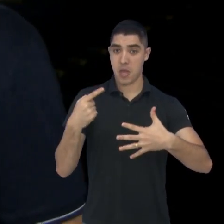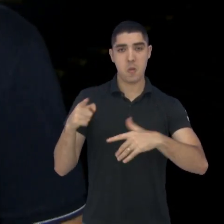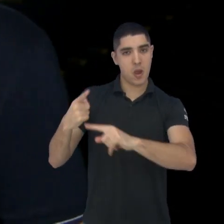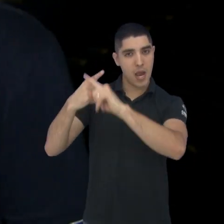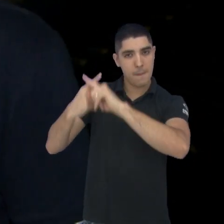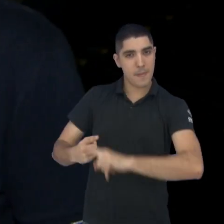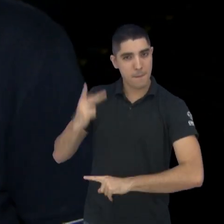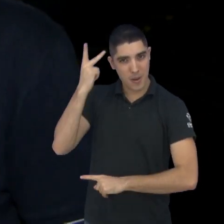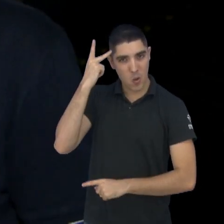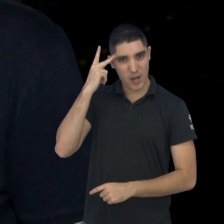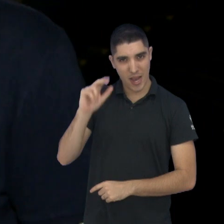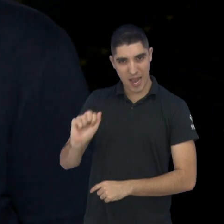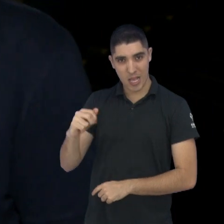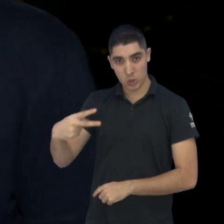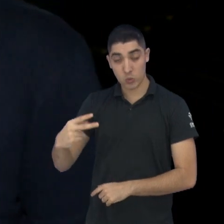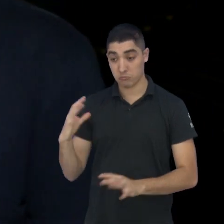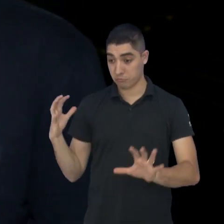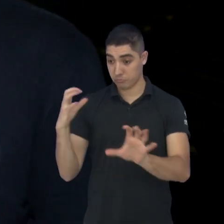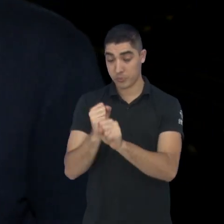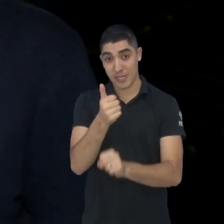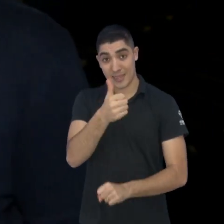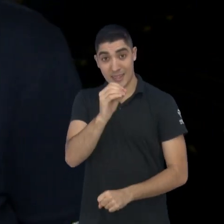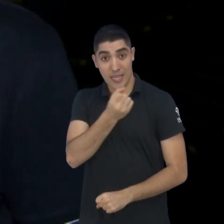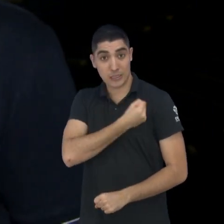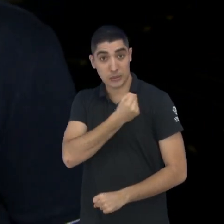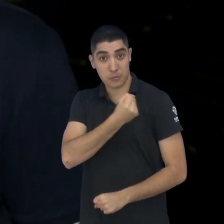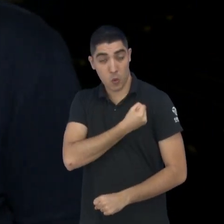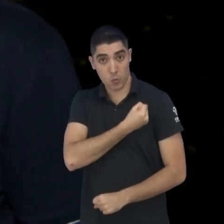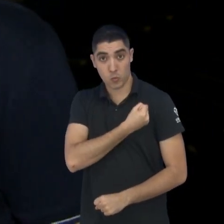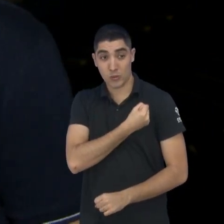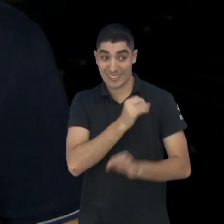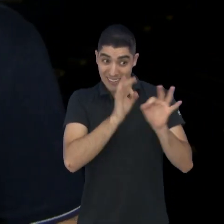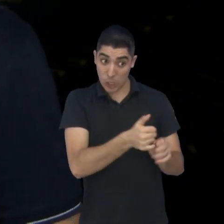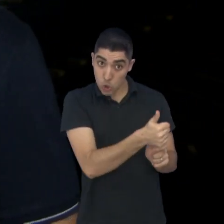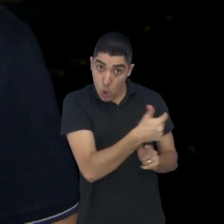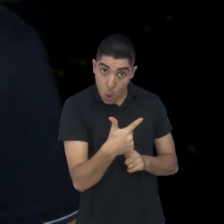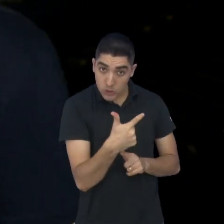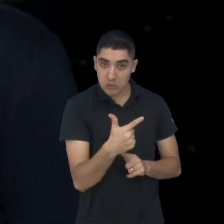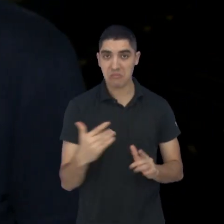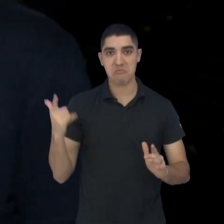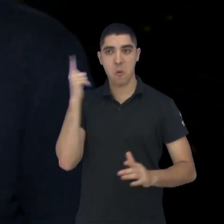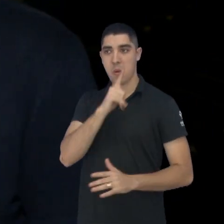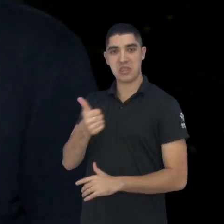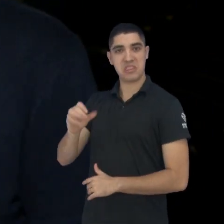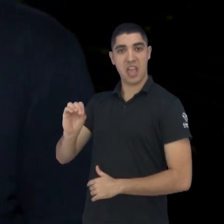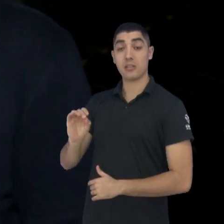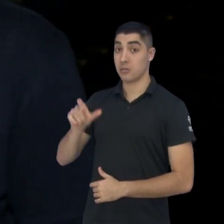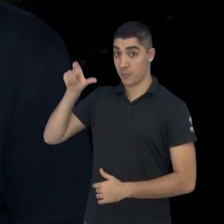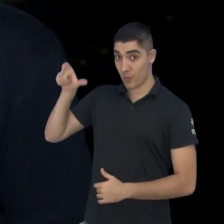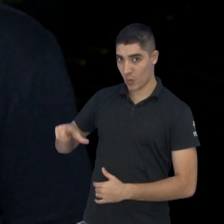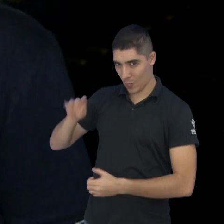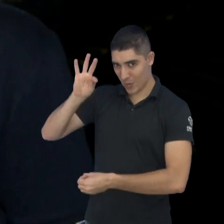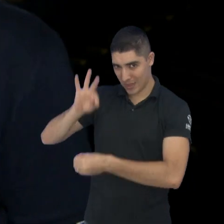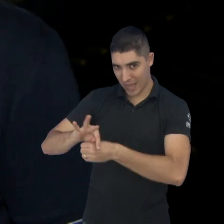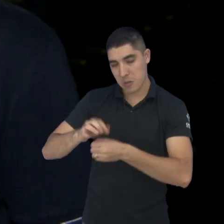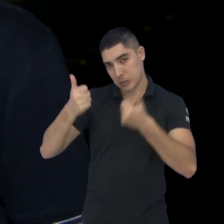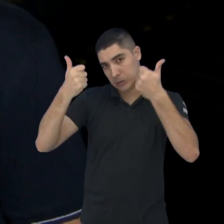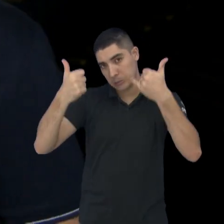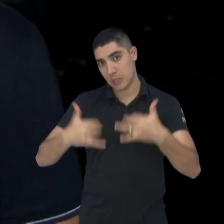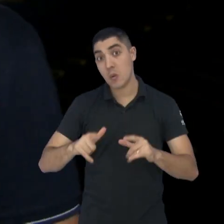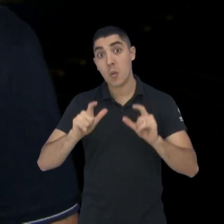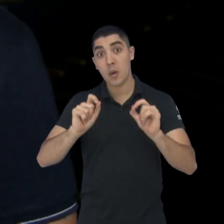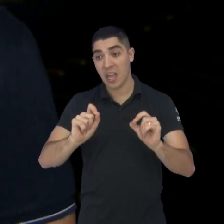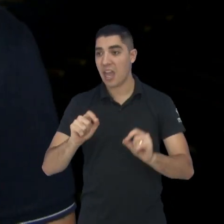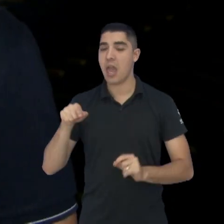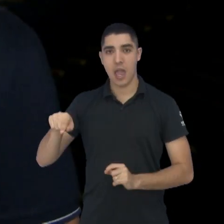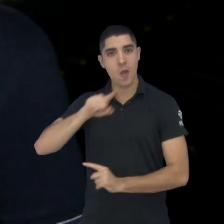A2. São 10 pontos em 12 disputados. Uma matemática que, segundo o técnico Ricardo Costa, estava